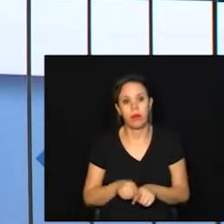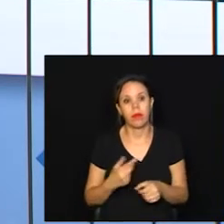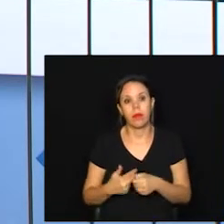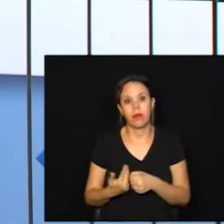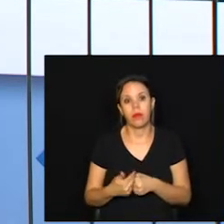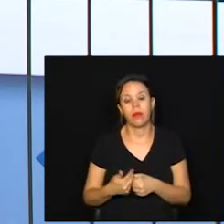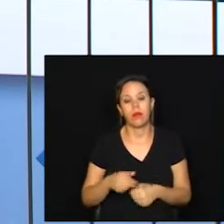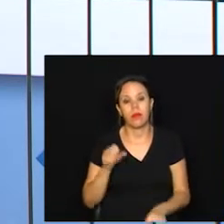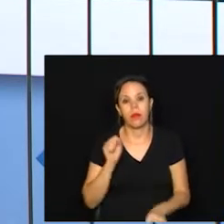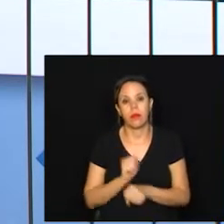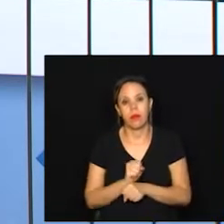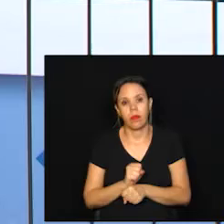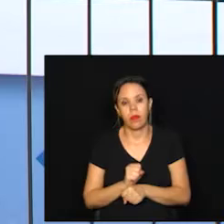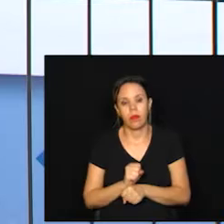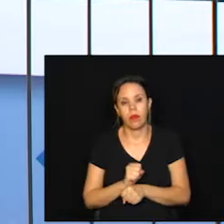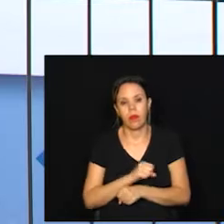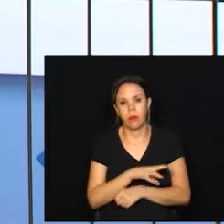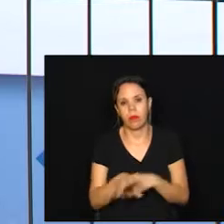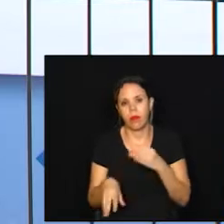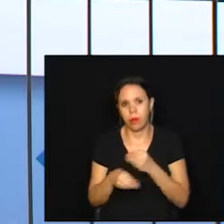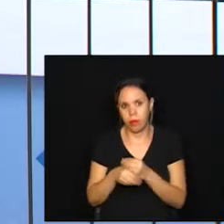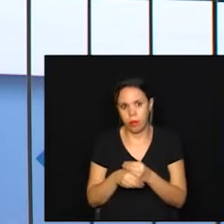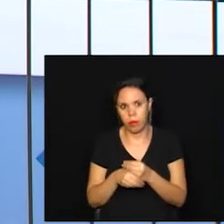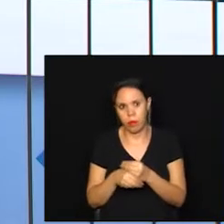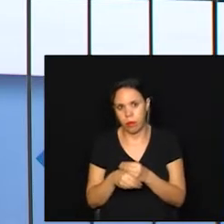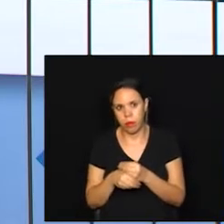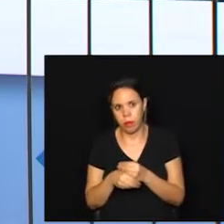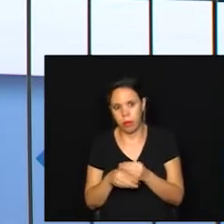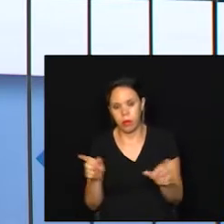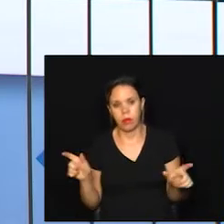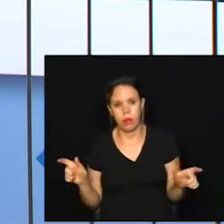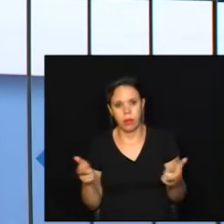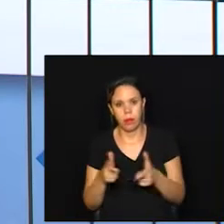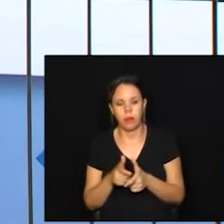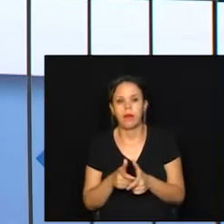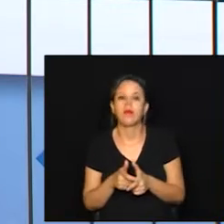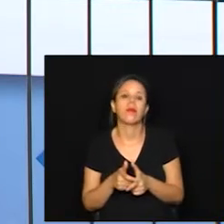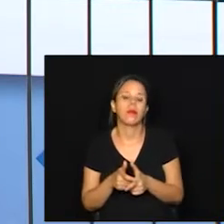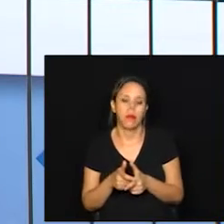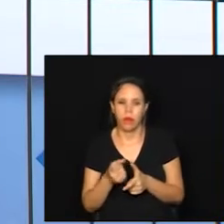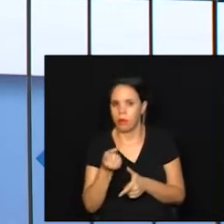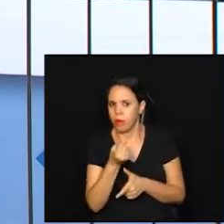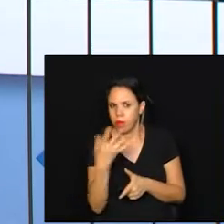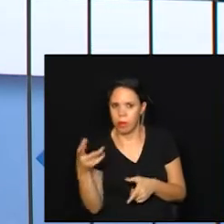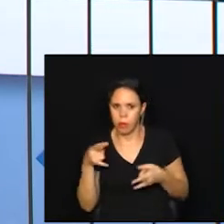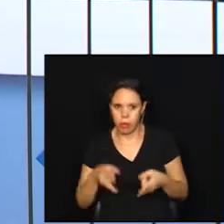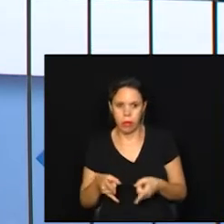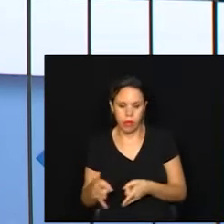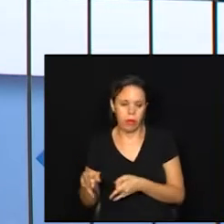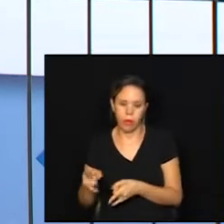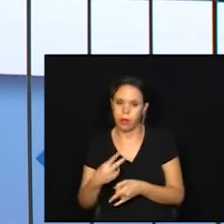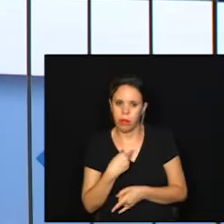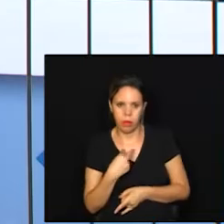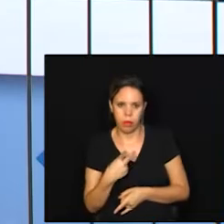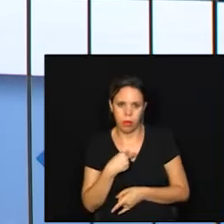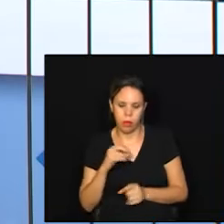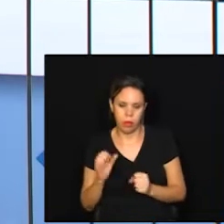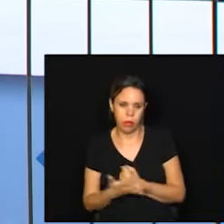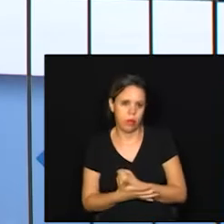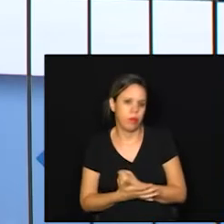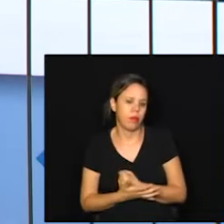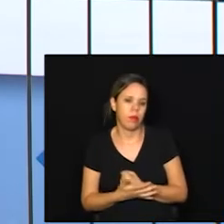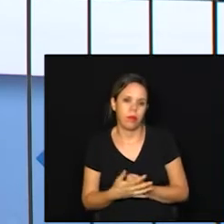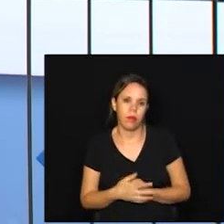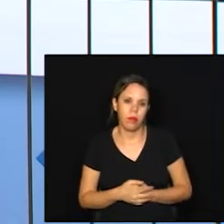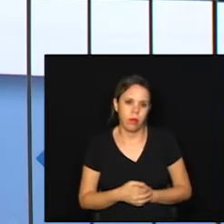Unicamp. Aguardamos essa atualização para diminuir aí o índice de ocupação nos leitos de Covid-19